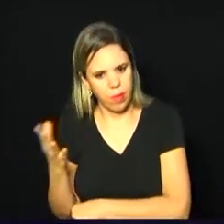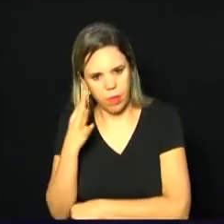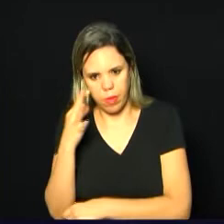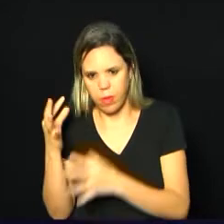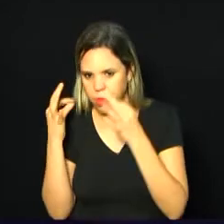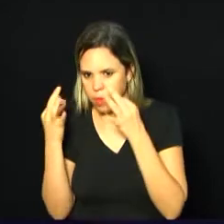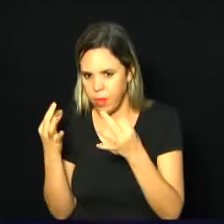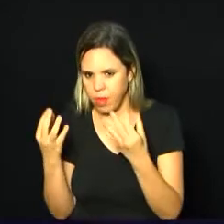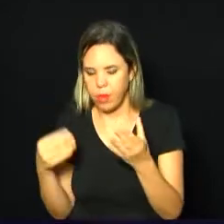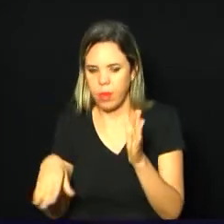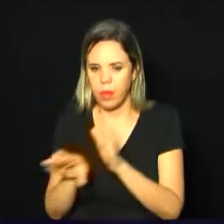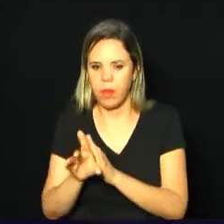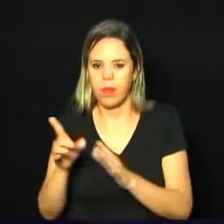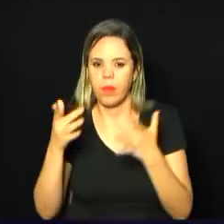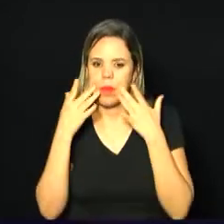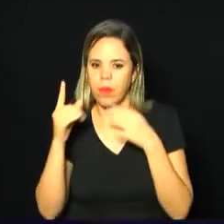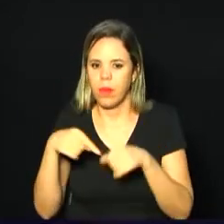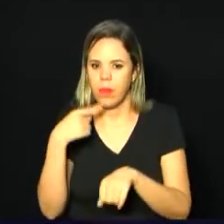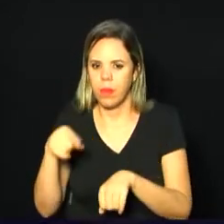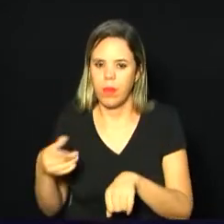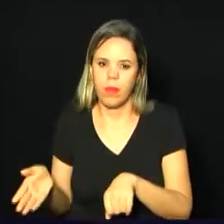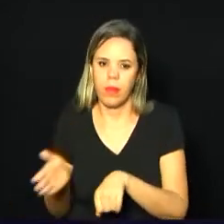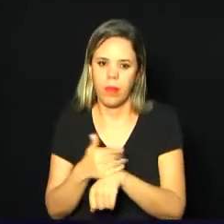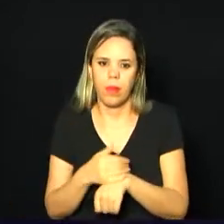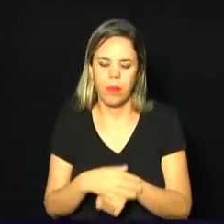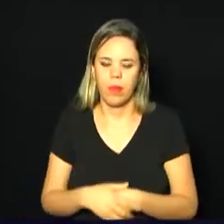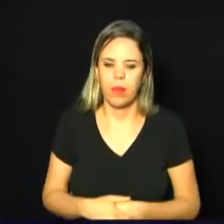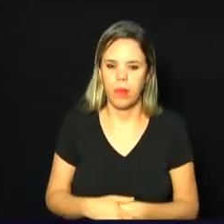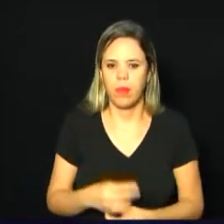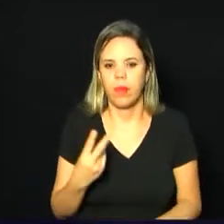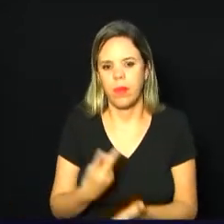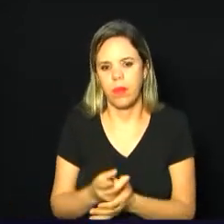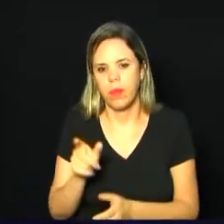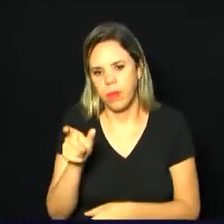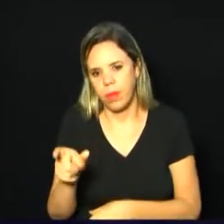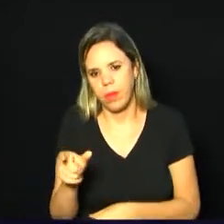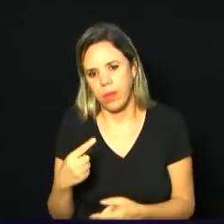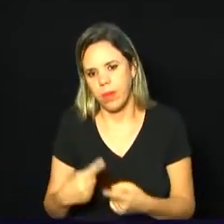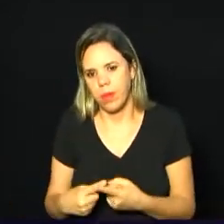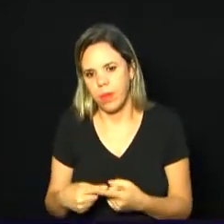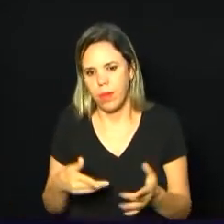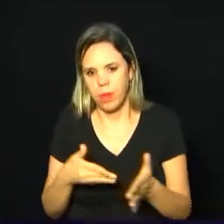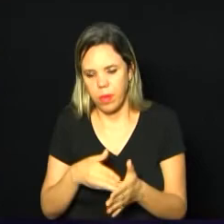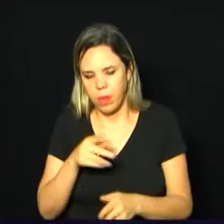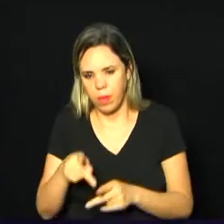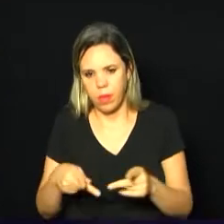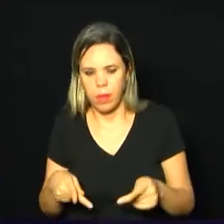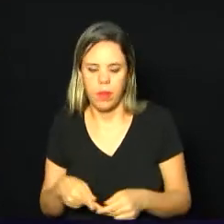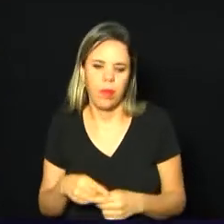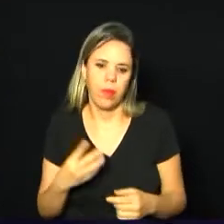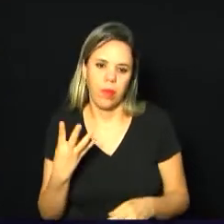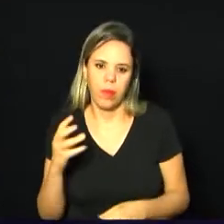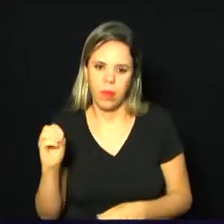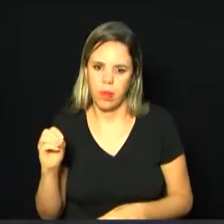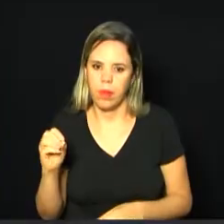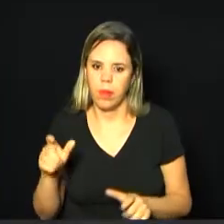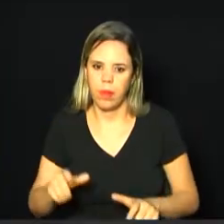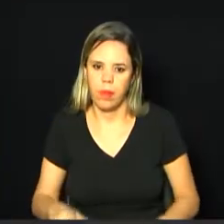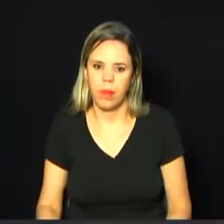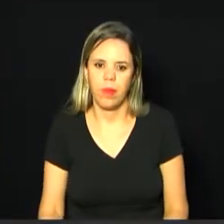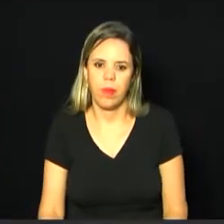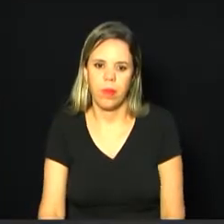atenção chega ao teatro com uma hora de antecedência mesmo com o ingresso porque há limite de público e até 40